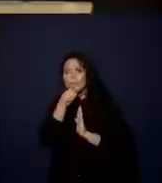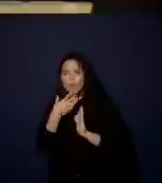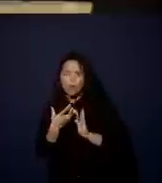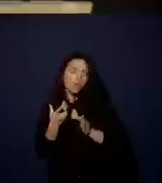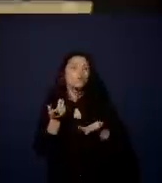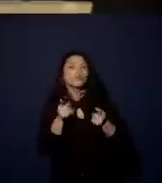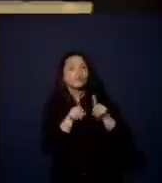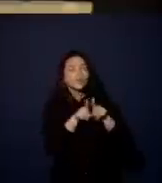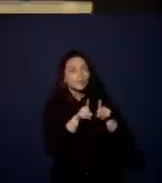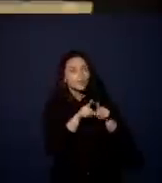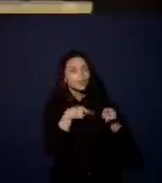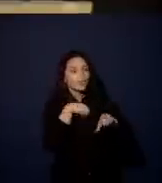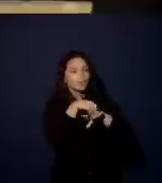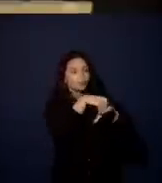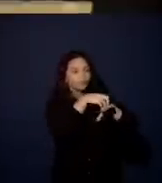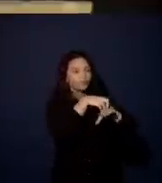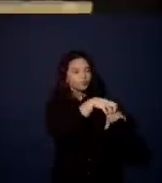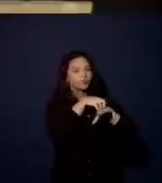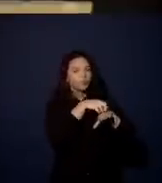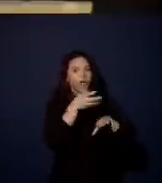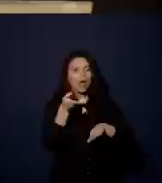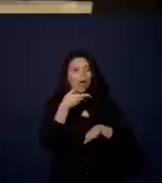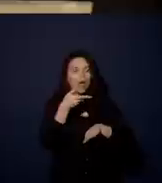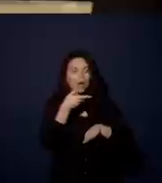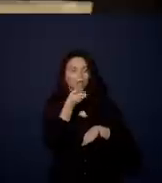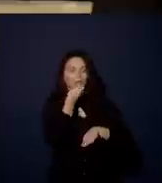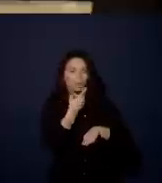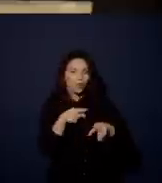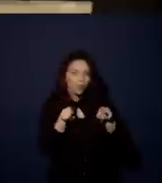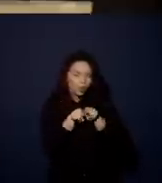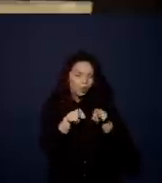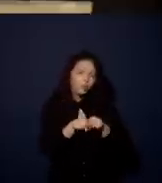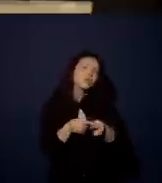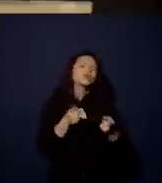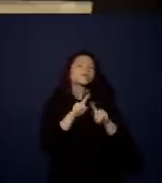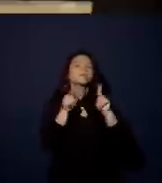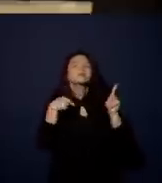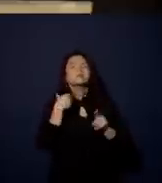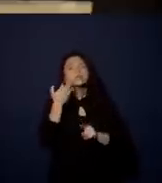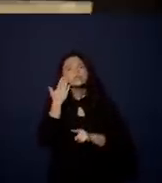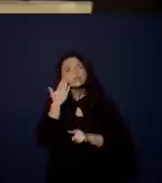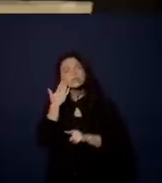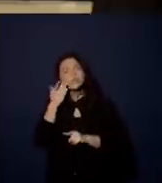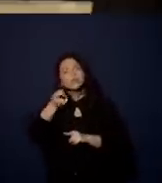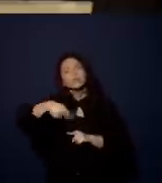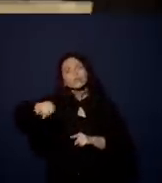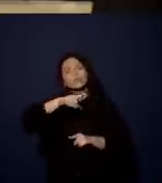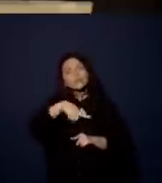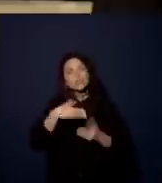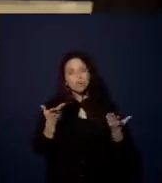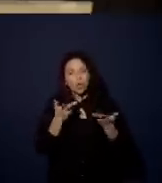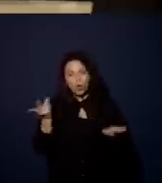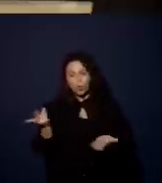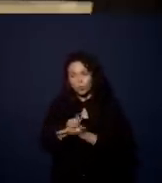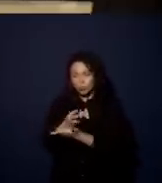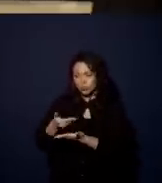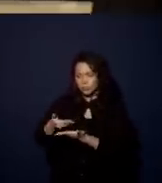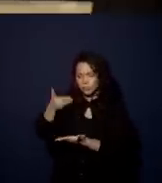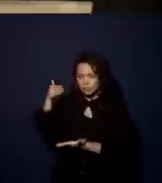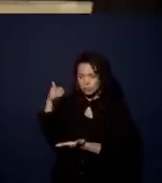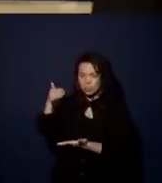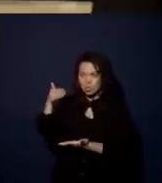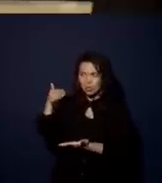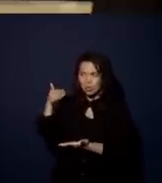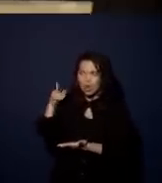uma forma também então queria escutar um pouco de vocês a maneira que vocês estão vendo né o e-commerce a partir de agora a partir desse evento